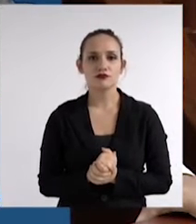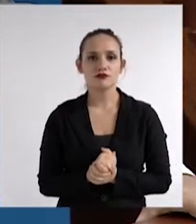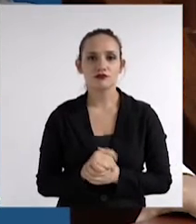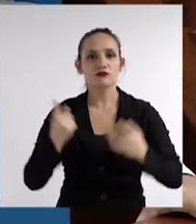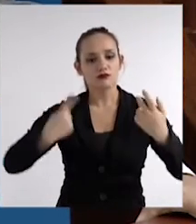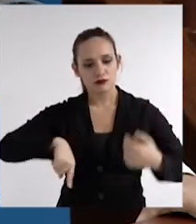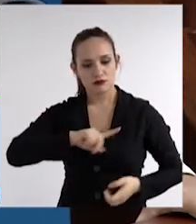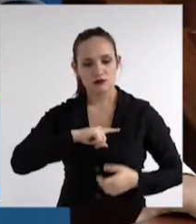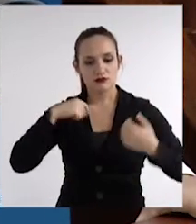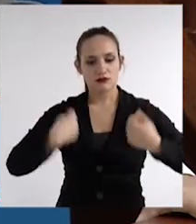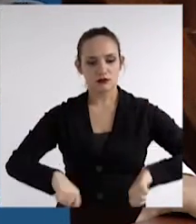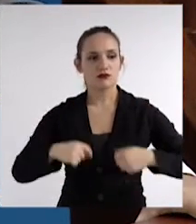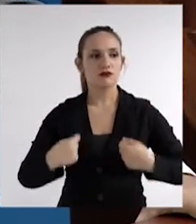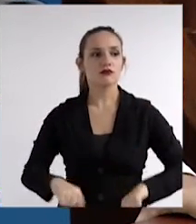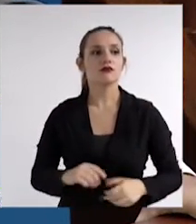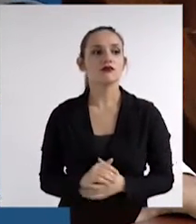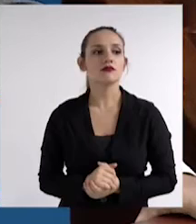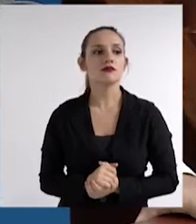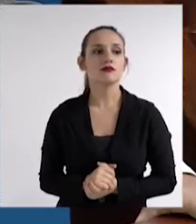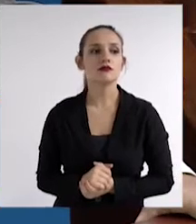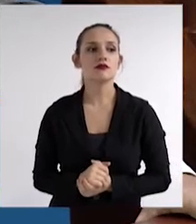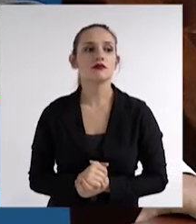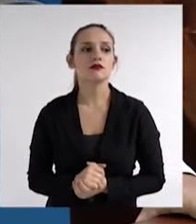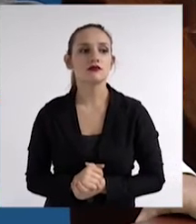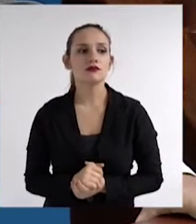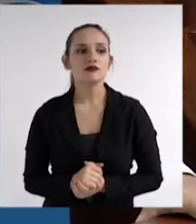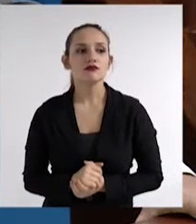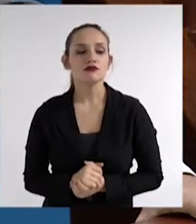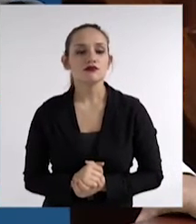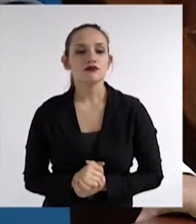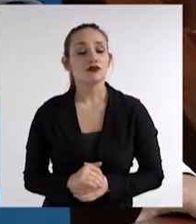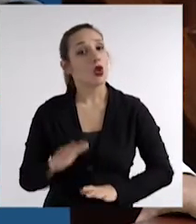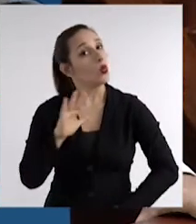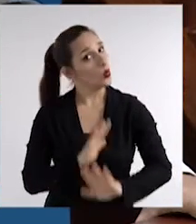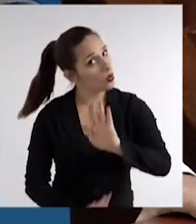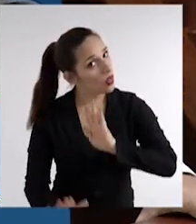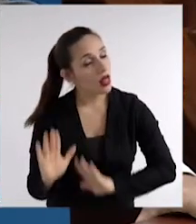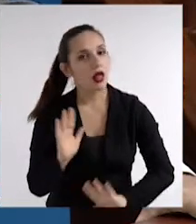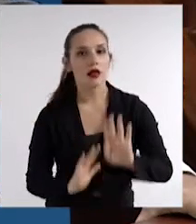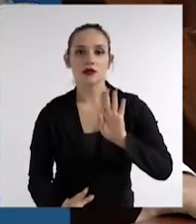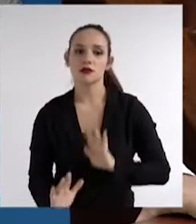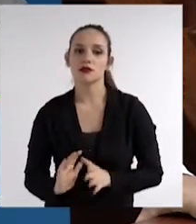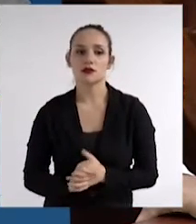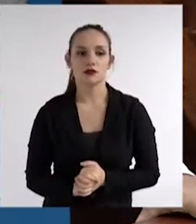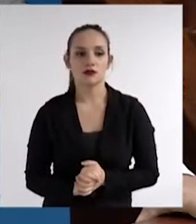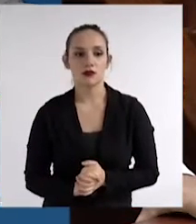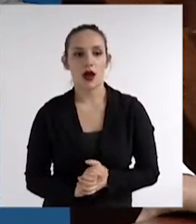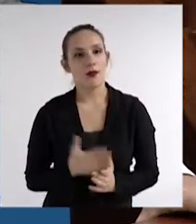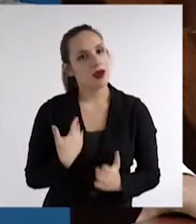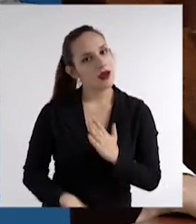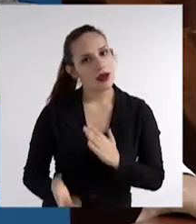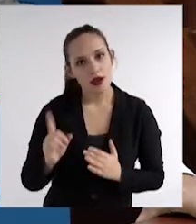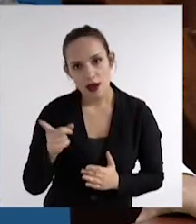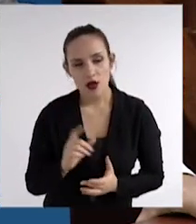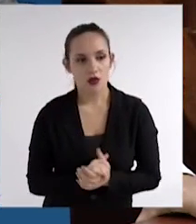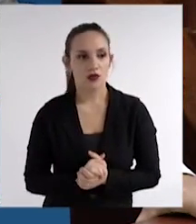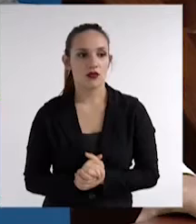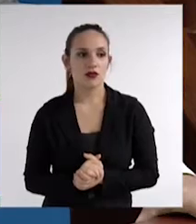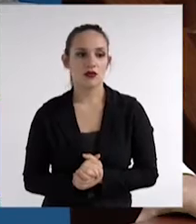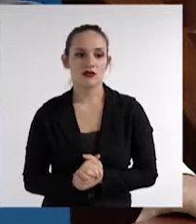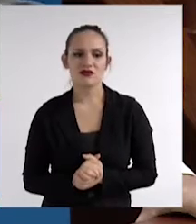Nós temos que ter uma cautela para que não se perca